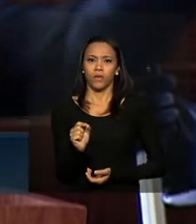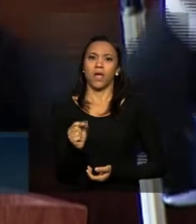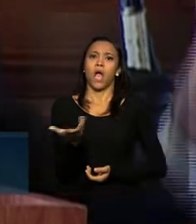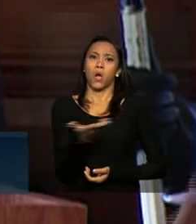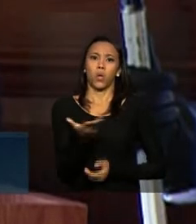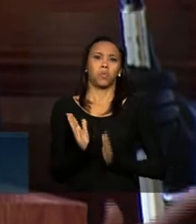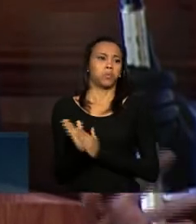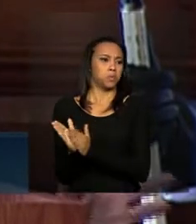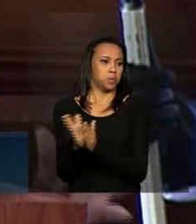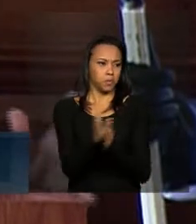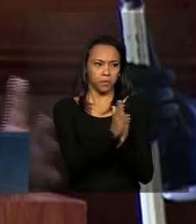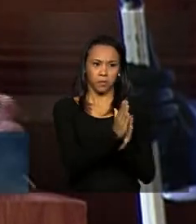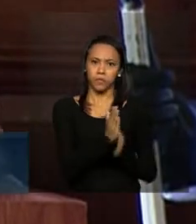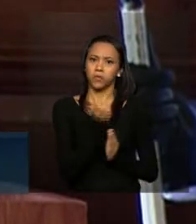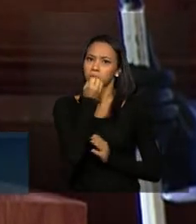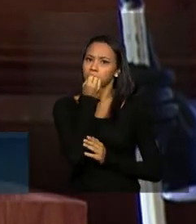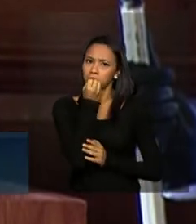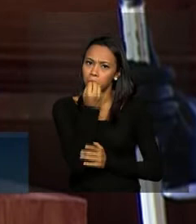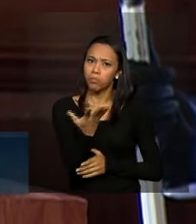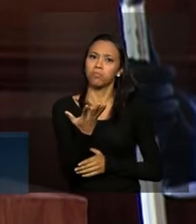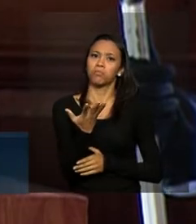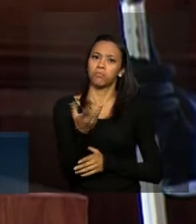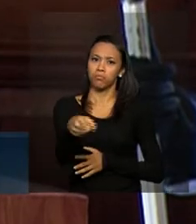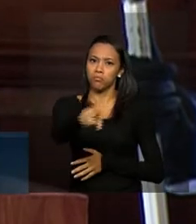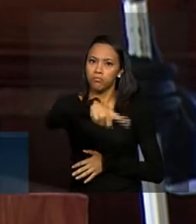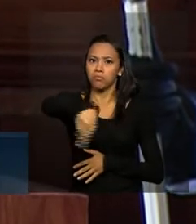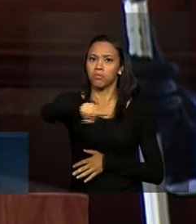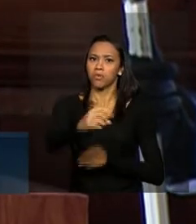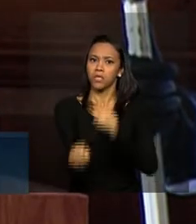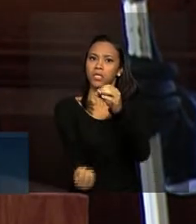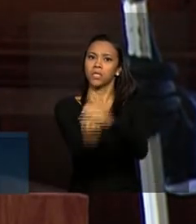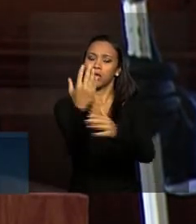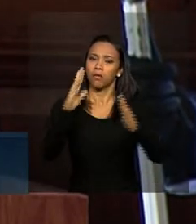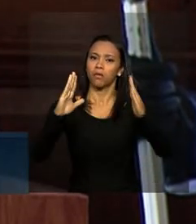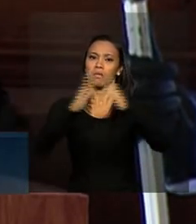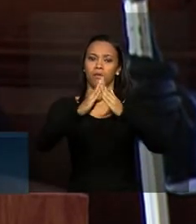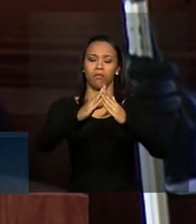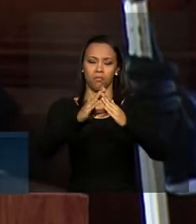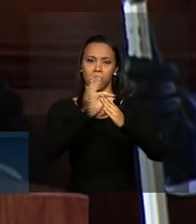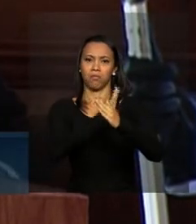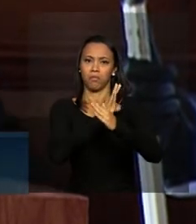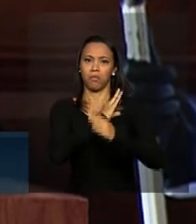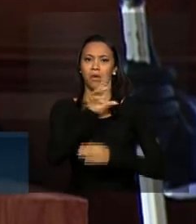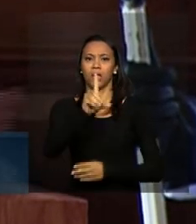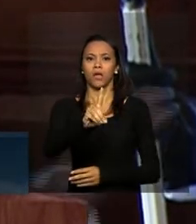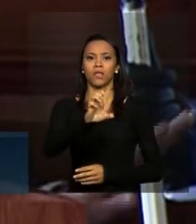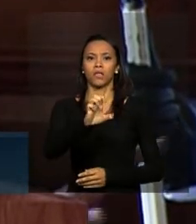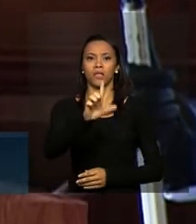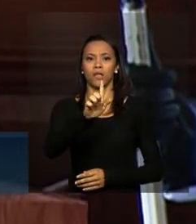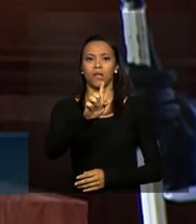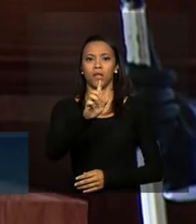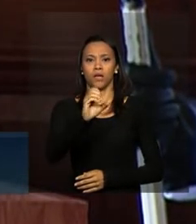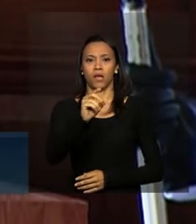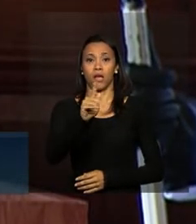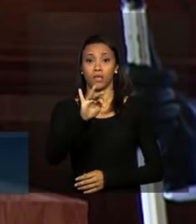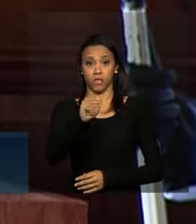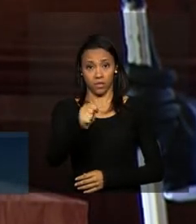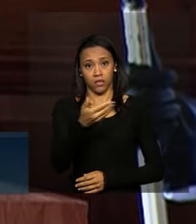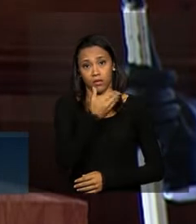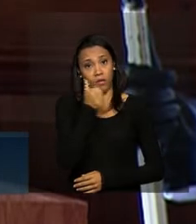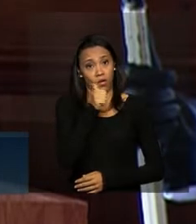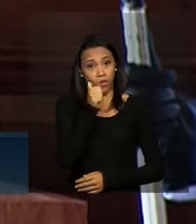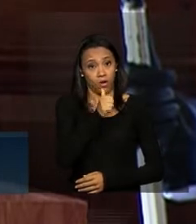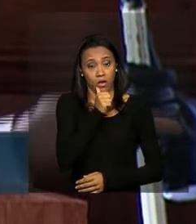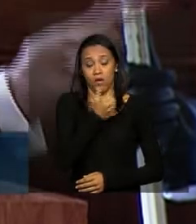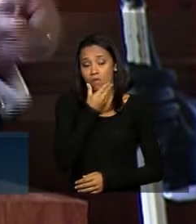aplausos extraordinários, porque na verdade se pensou na mulher. E, na verdade, a mulher sempre tinha o mesmo tom de igualdade em